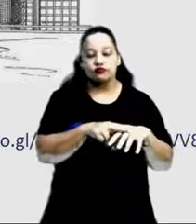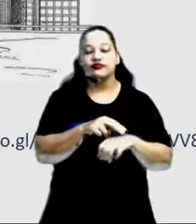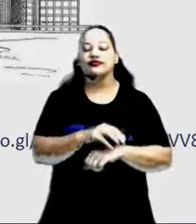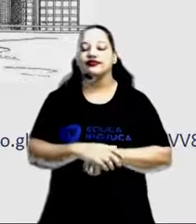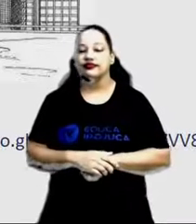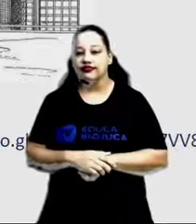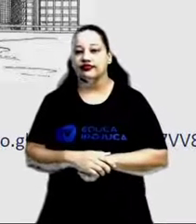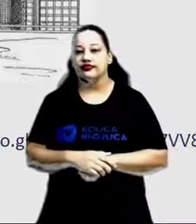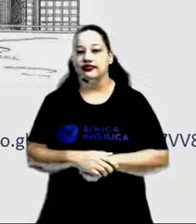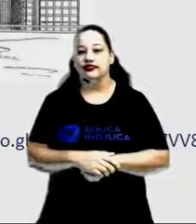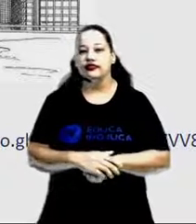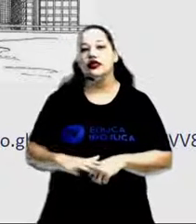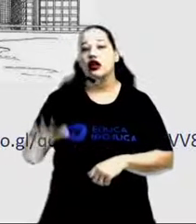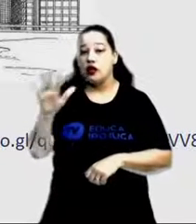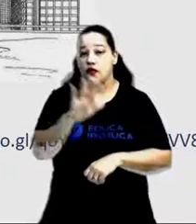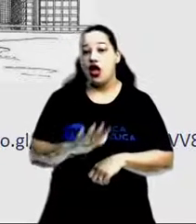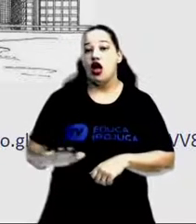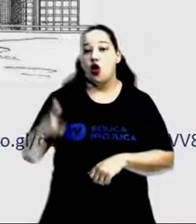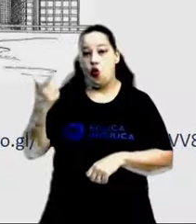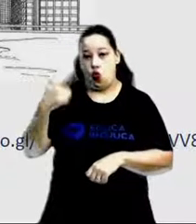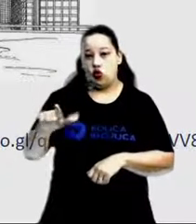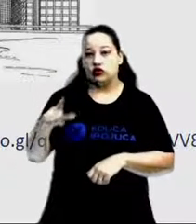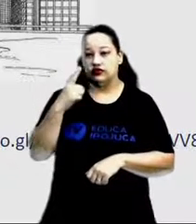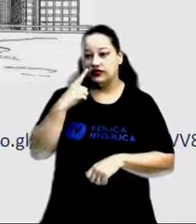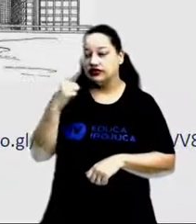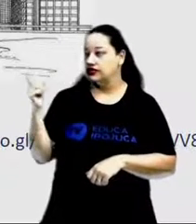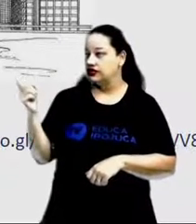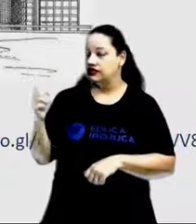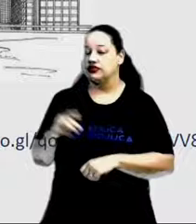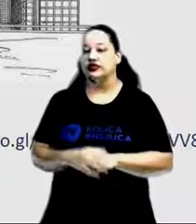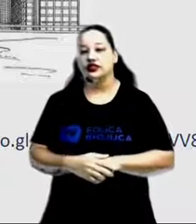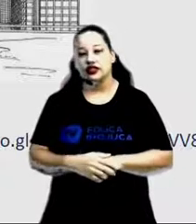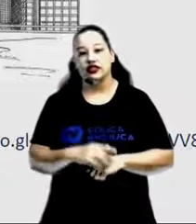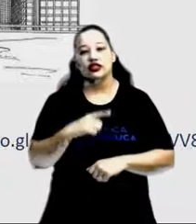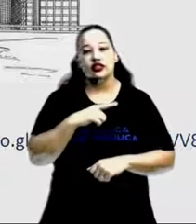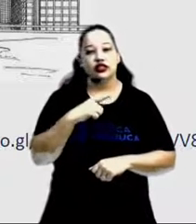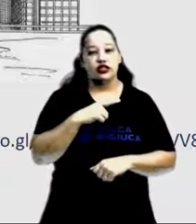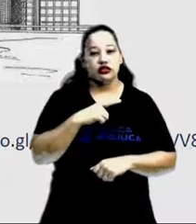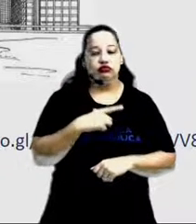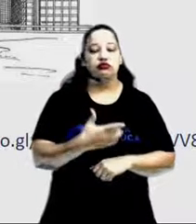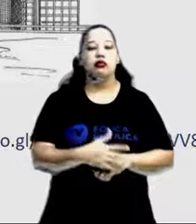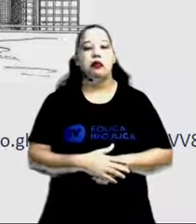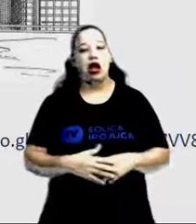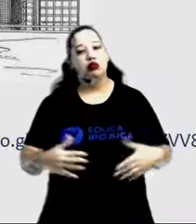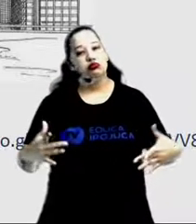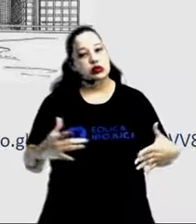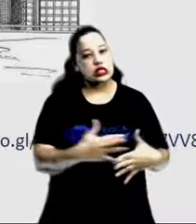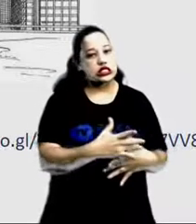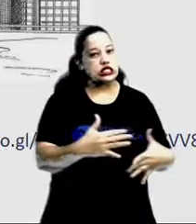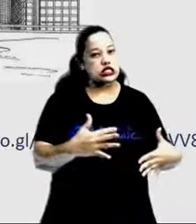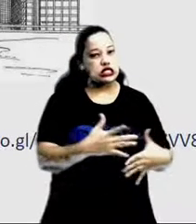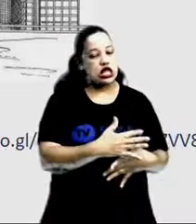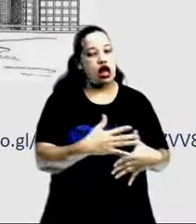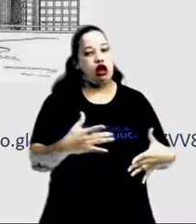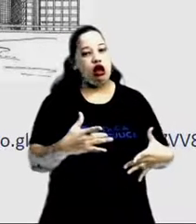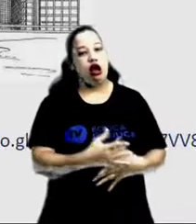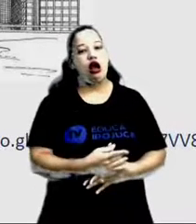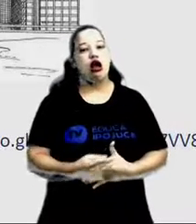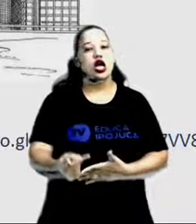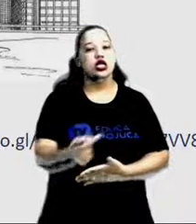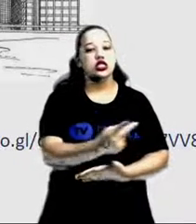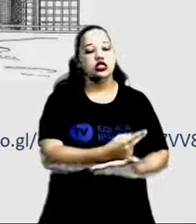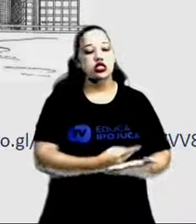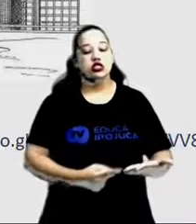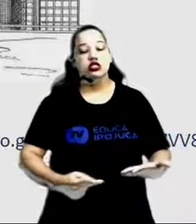E nessa outra imagem, ele já fez algo mais urbano, com